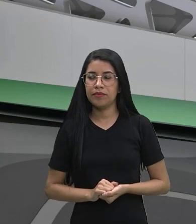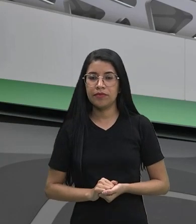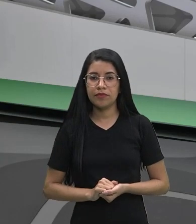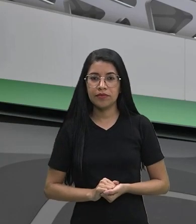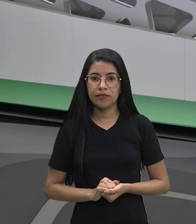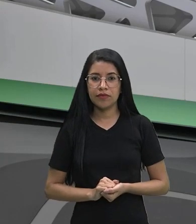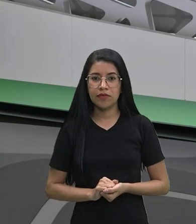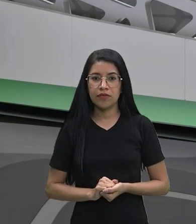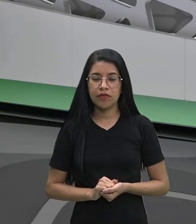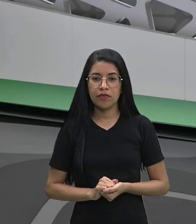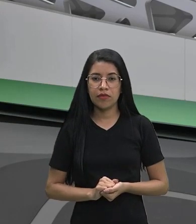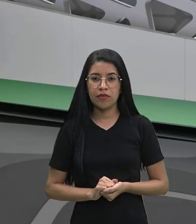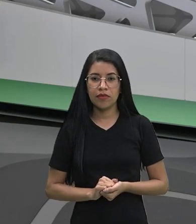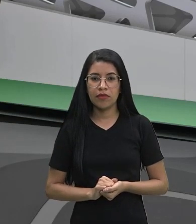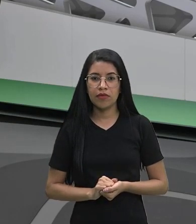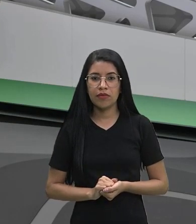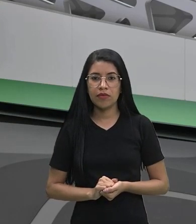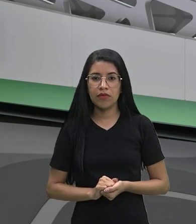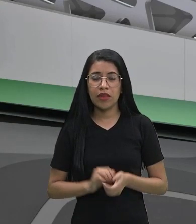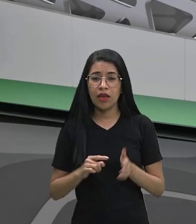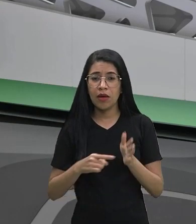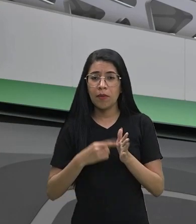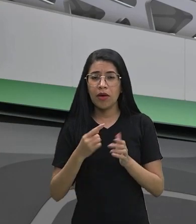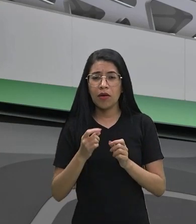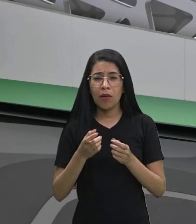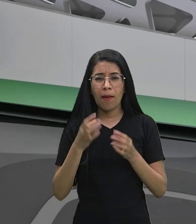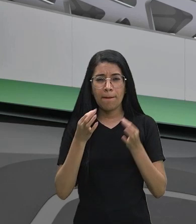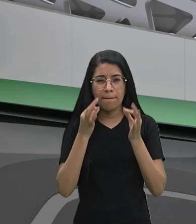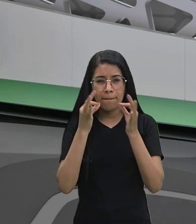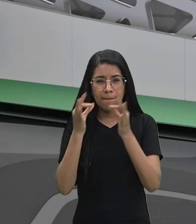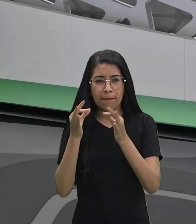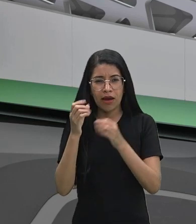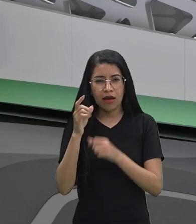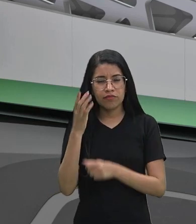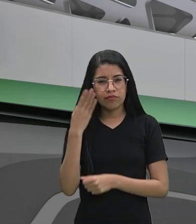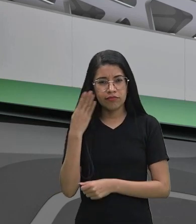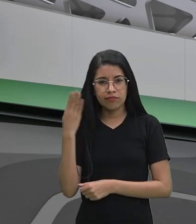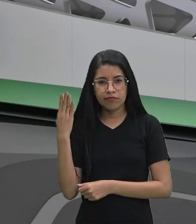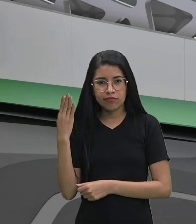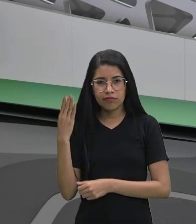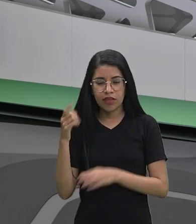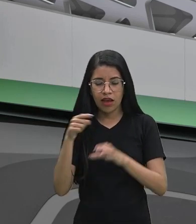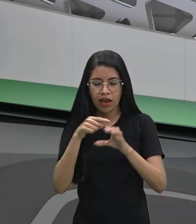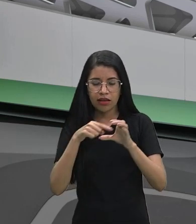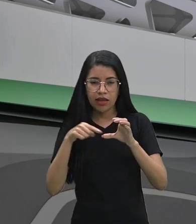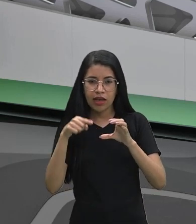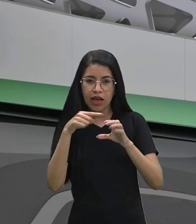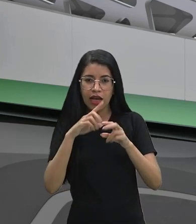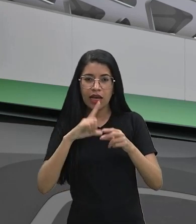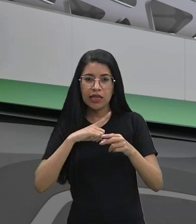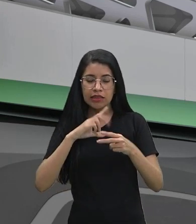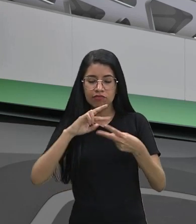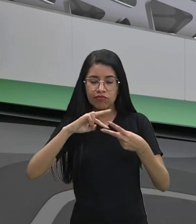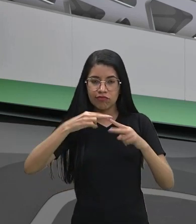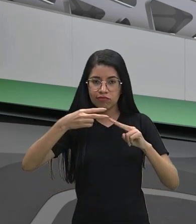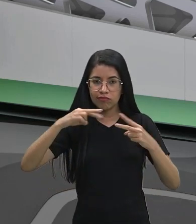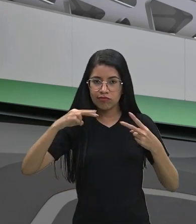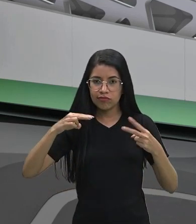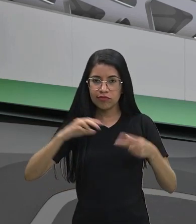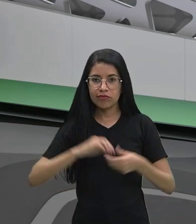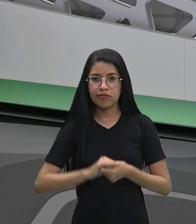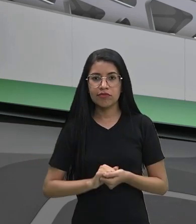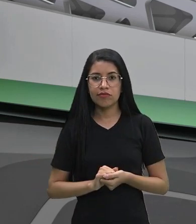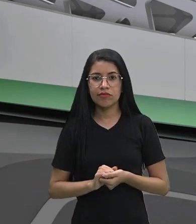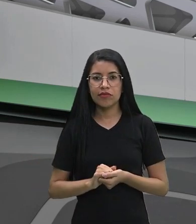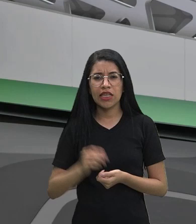Primeira coisa que eu quero que você observe é aqui dentro, ó. Aqui dentro eu tenho um material genético. Lembra que lá